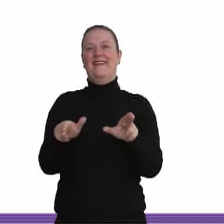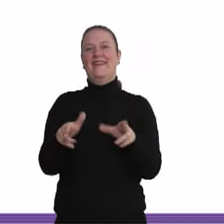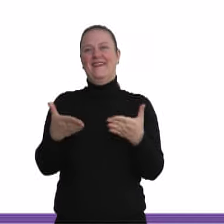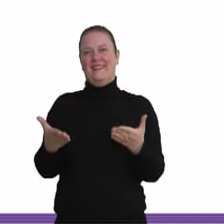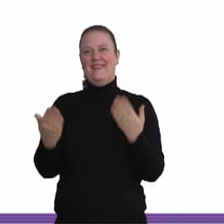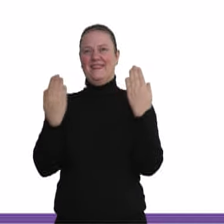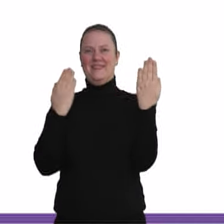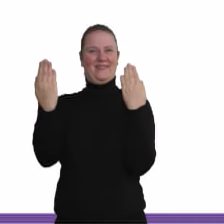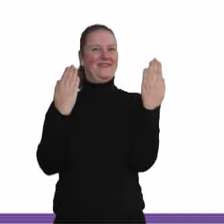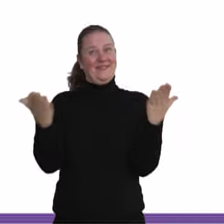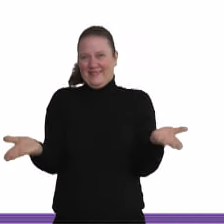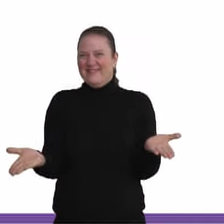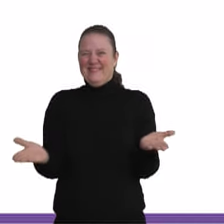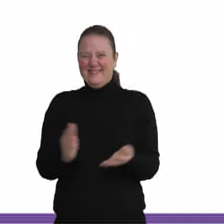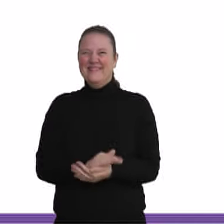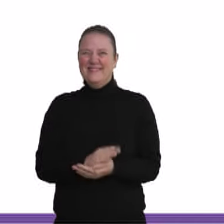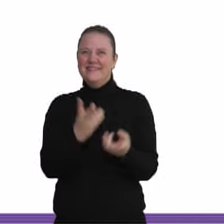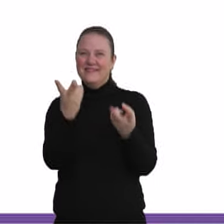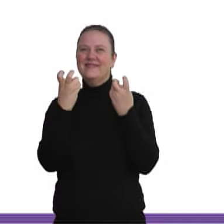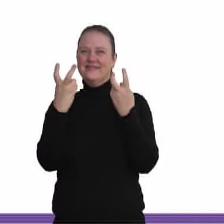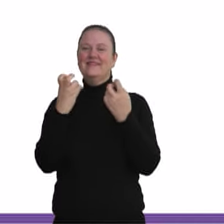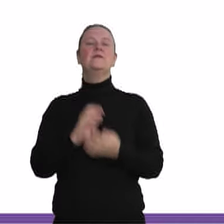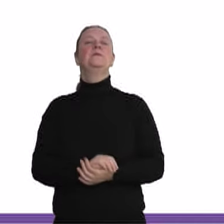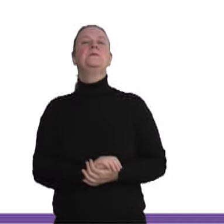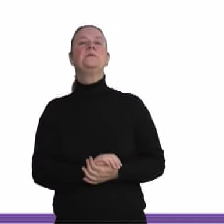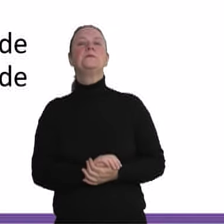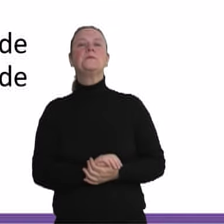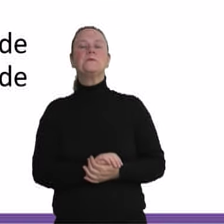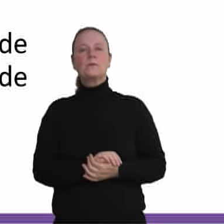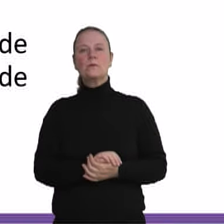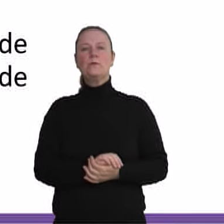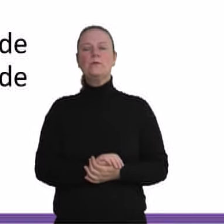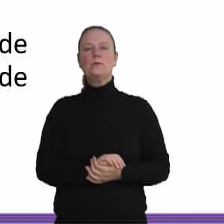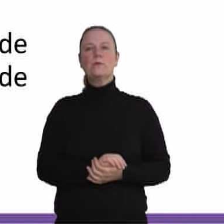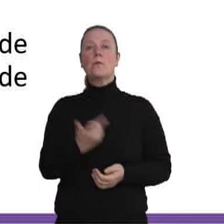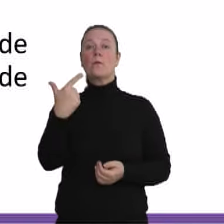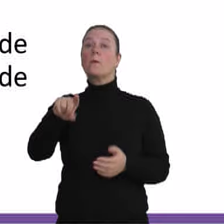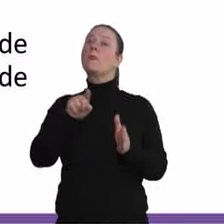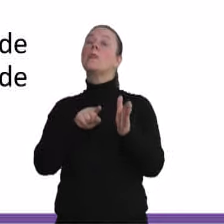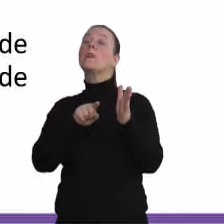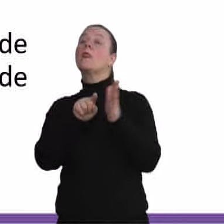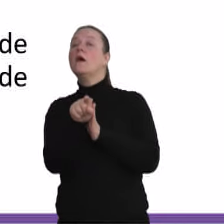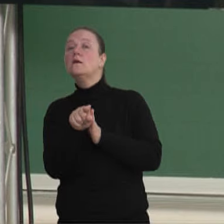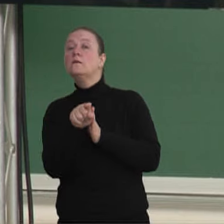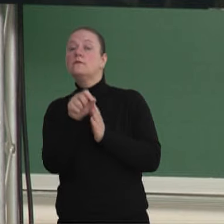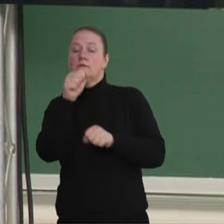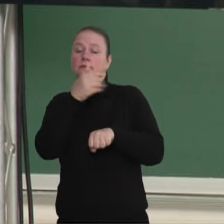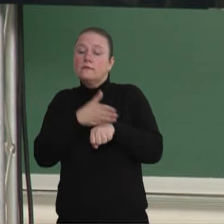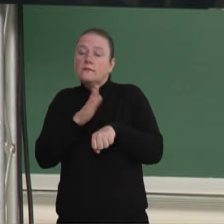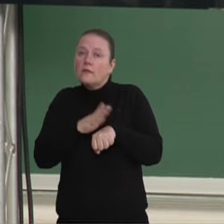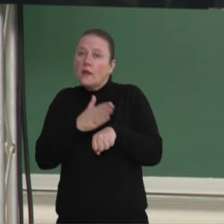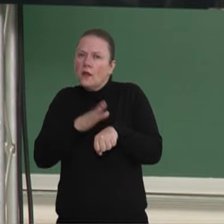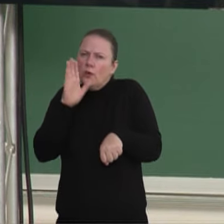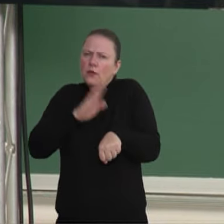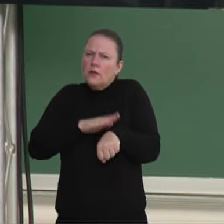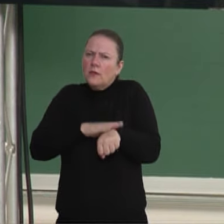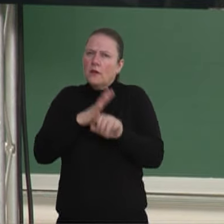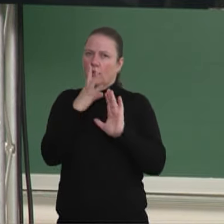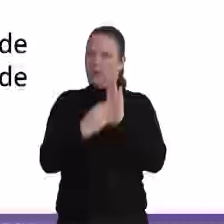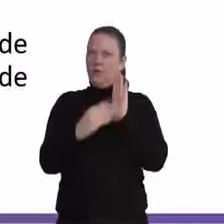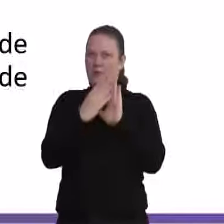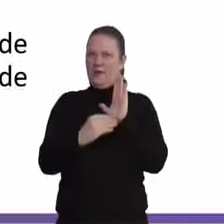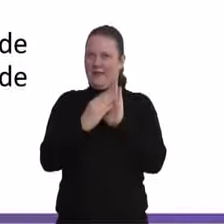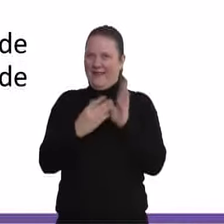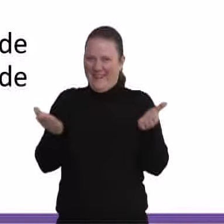perceber nitidamente isso, ok? Vamos para a nossa próxima tela? Então, é um exercício, dá um tempinho para vocês copiarem aí.